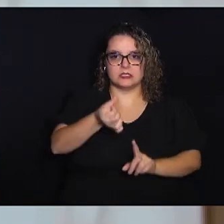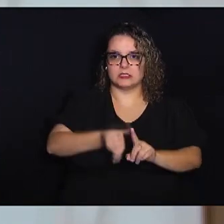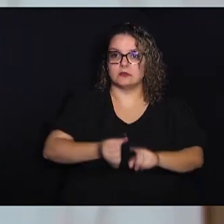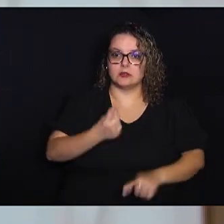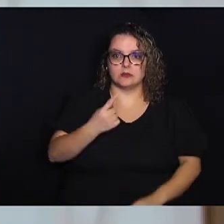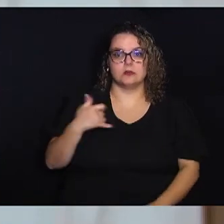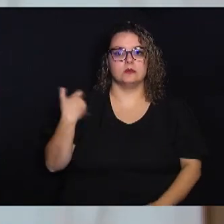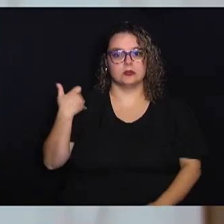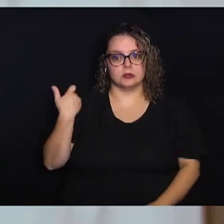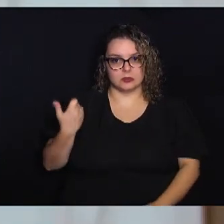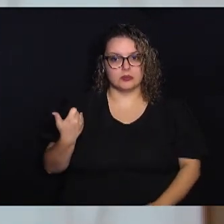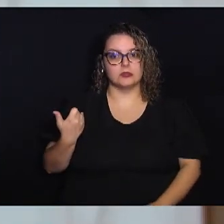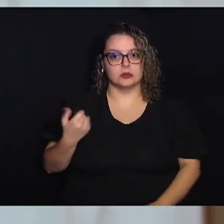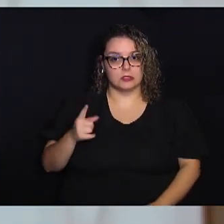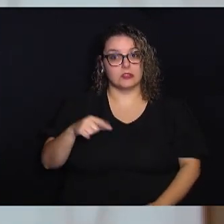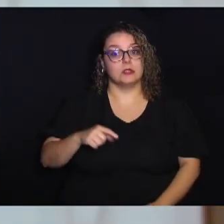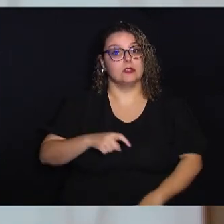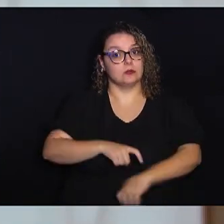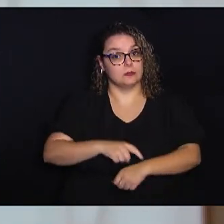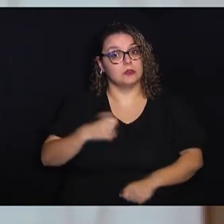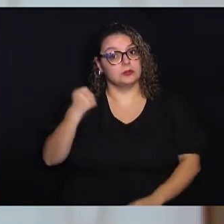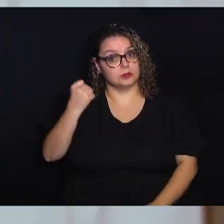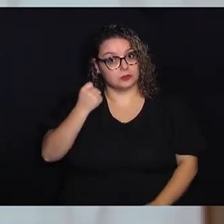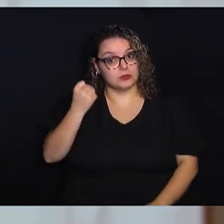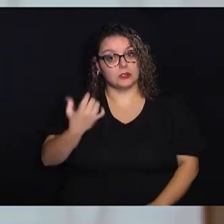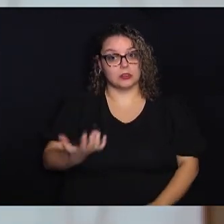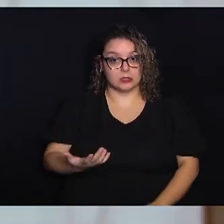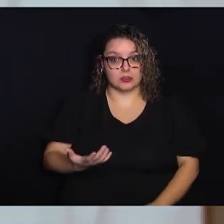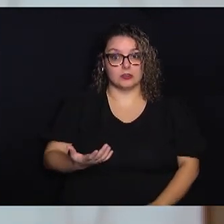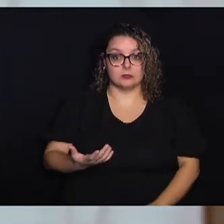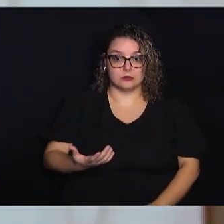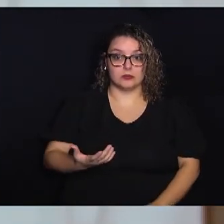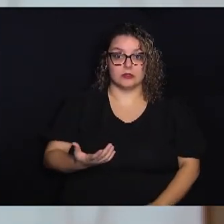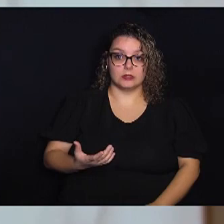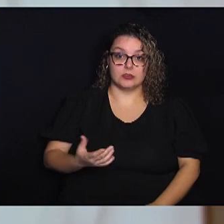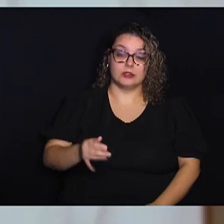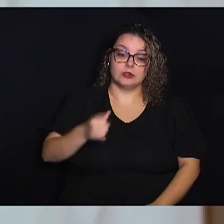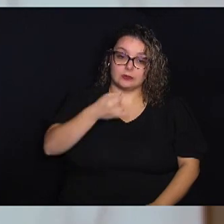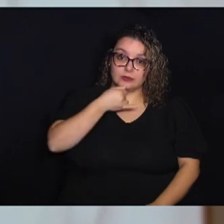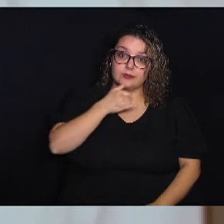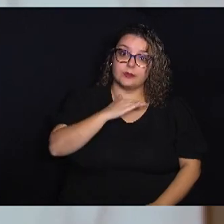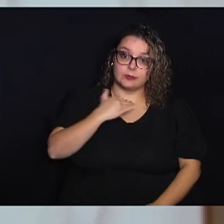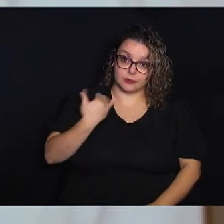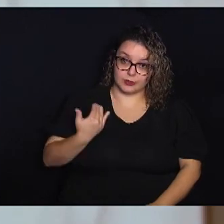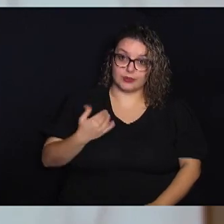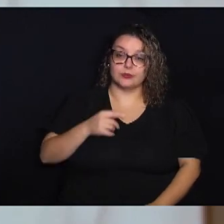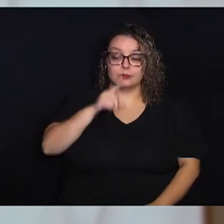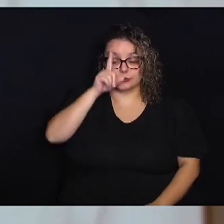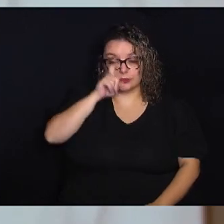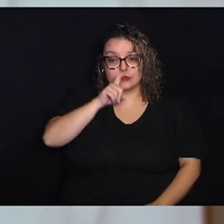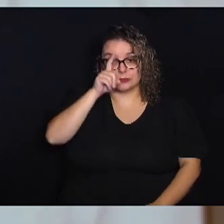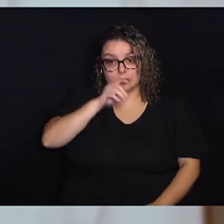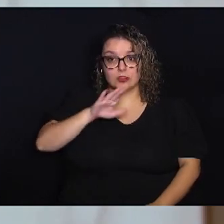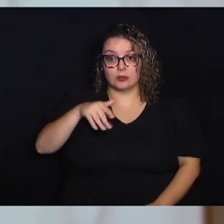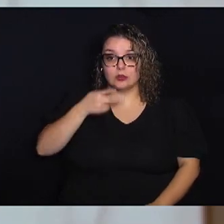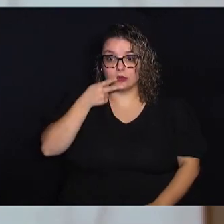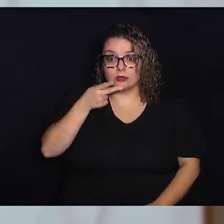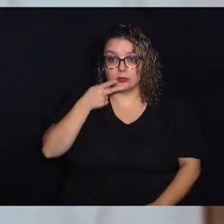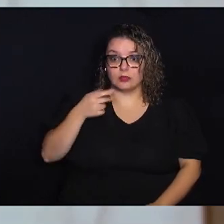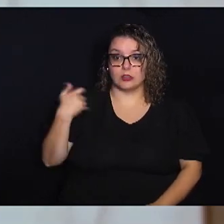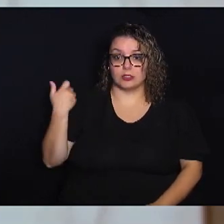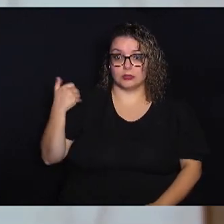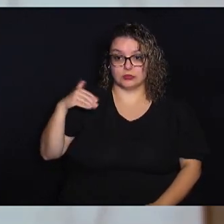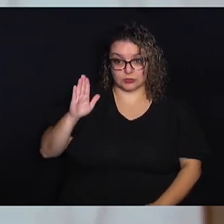ano, que é uma faixa etária crítica, que acabam, infelizmente, falecendo aí nos hospitais. Quando a gente fala de